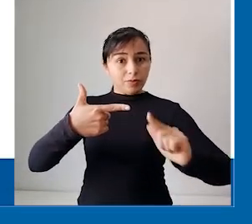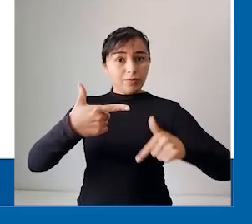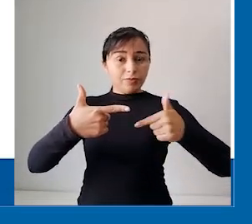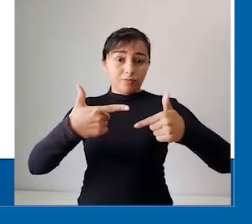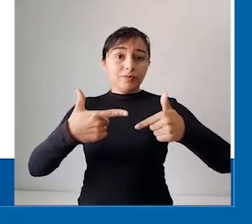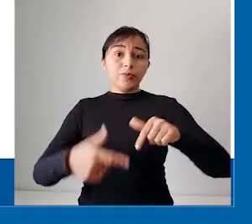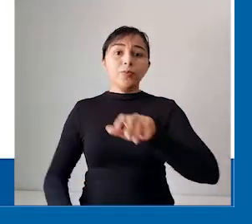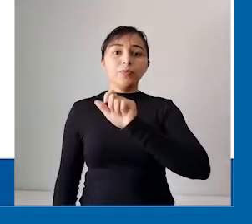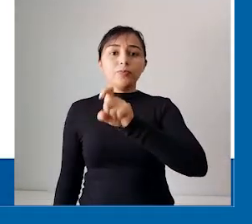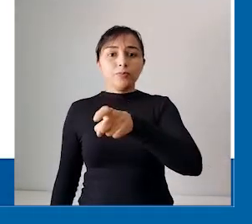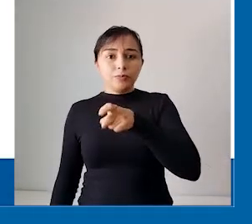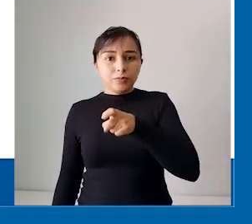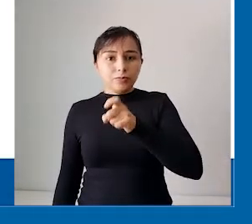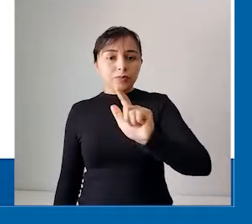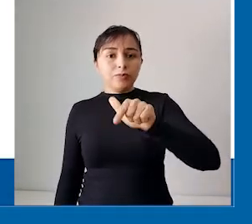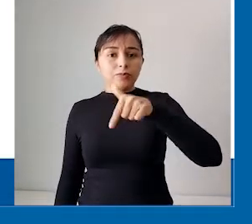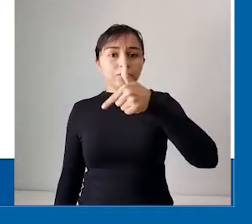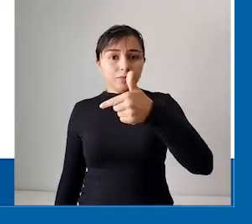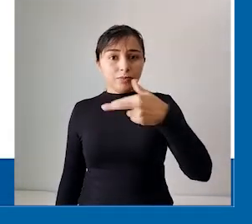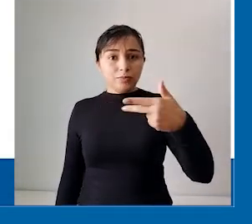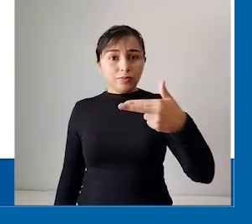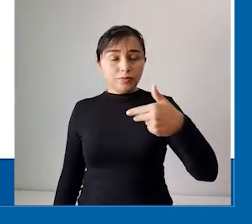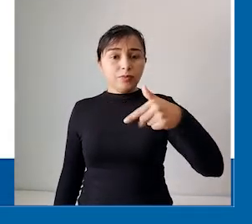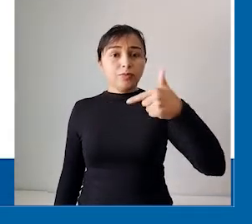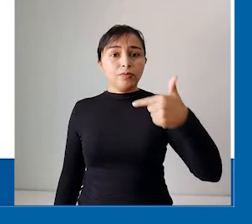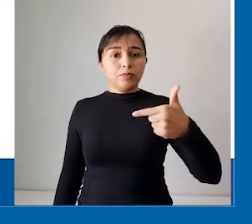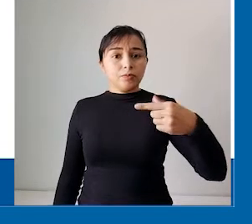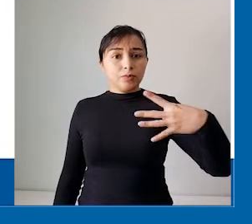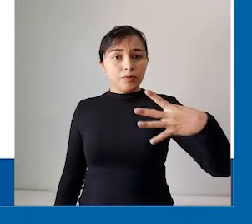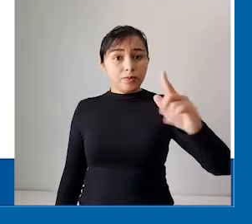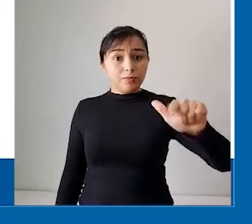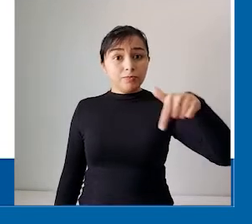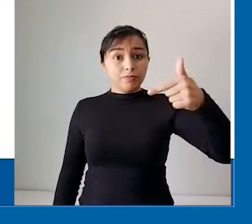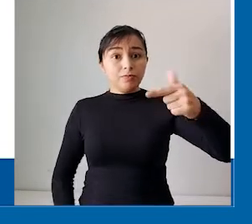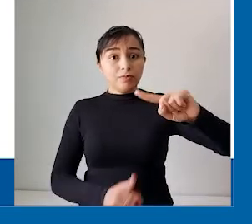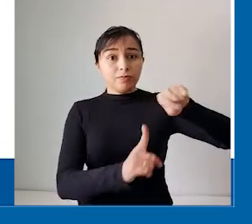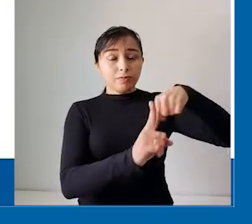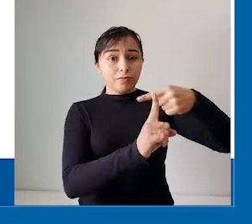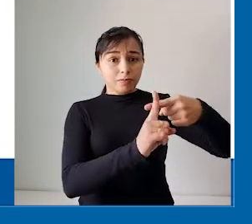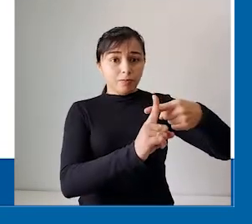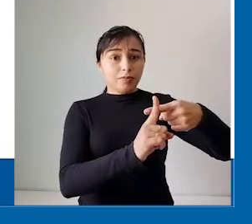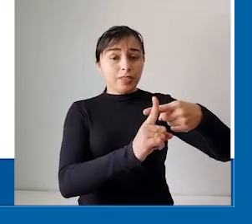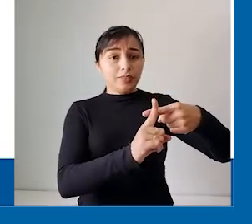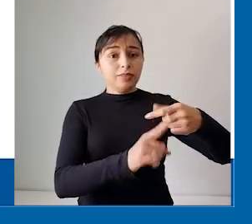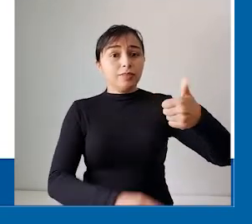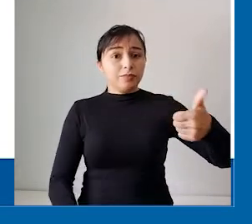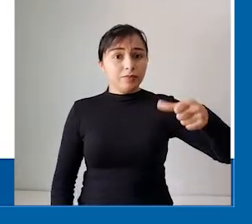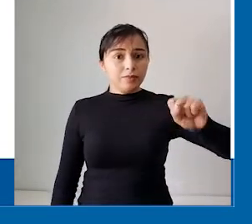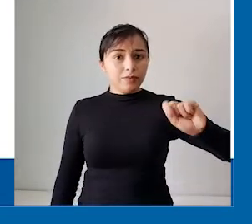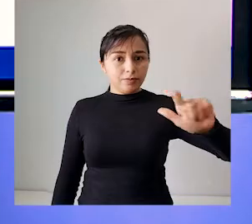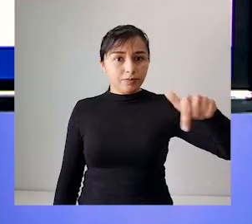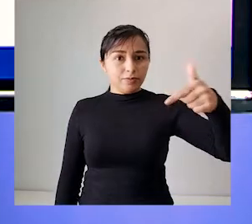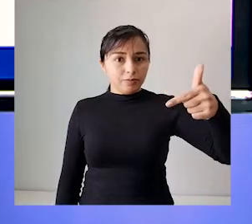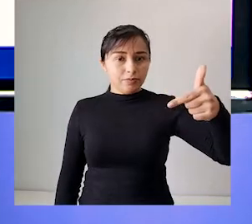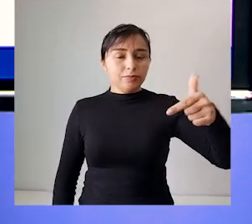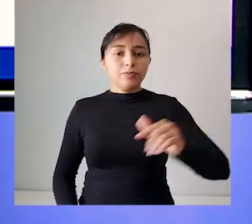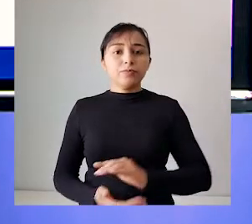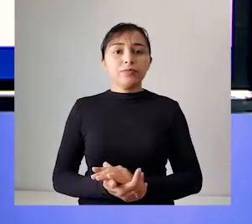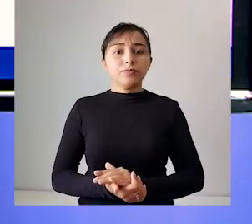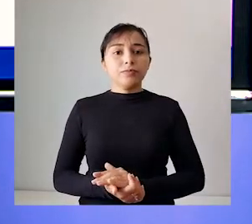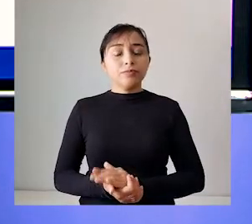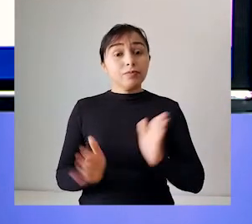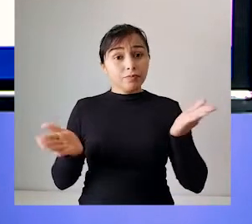outro cateto, que é igual a 18 ao quadrado. Então, basicamente, a nossa análise ela acabou. O resto